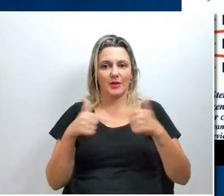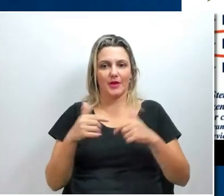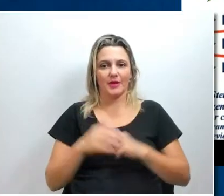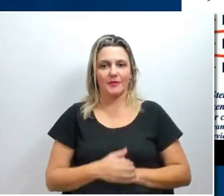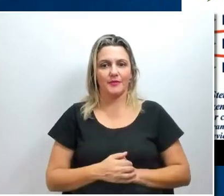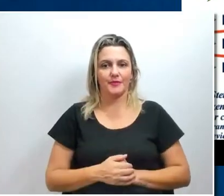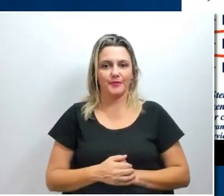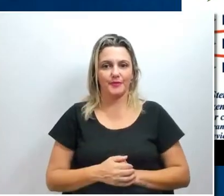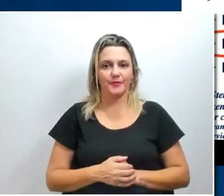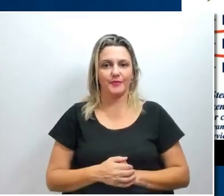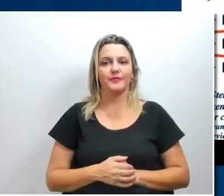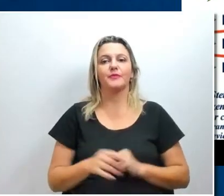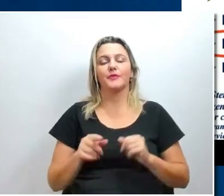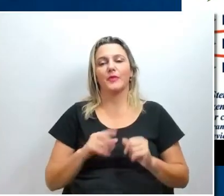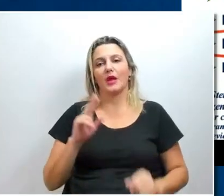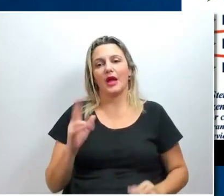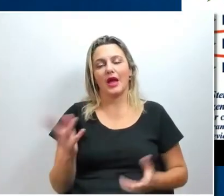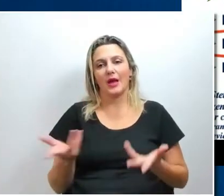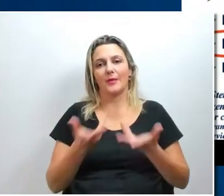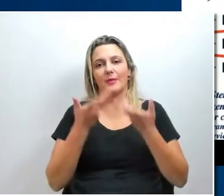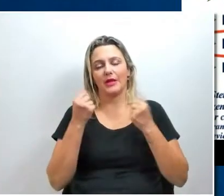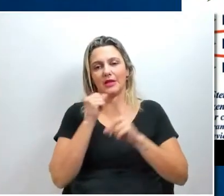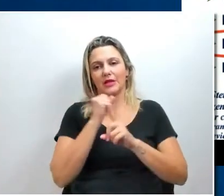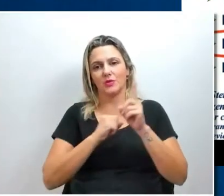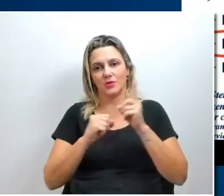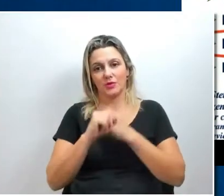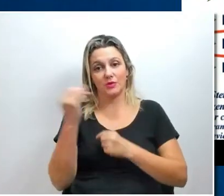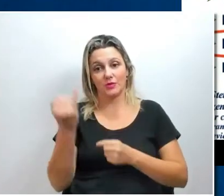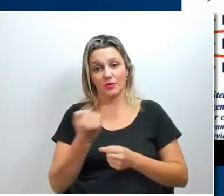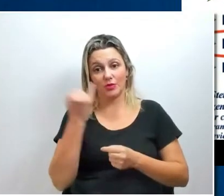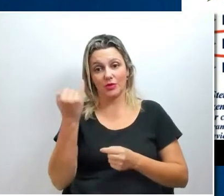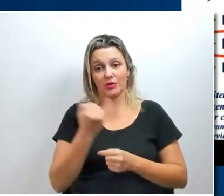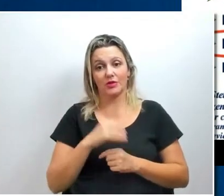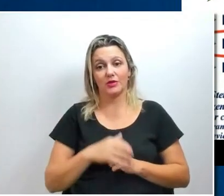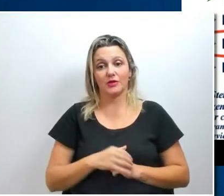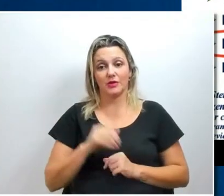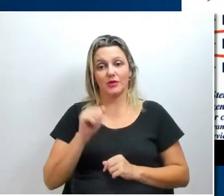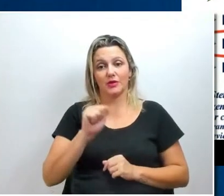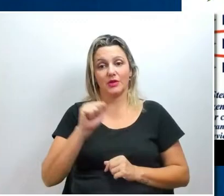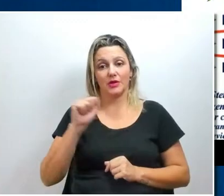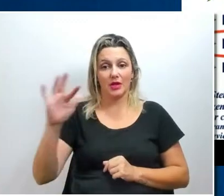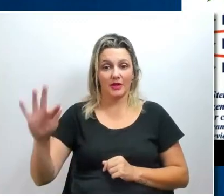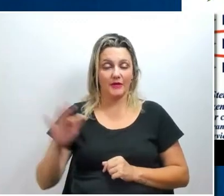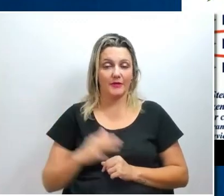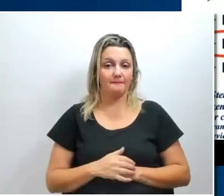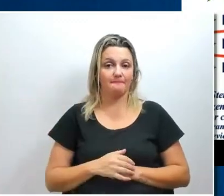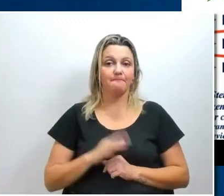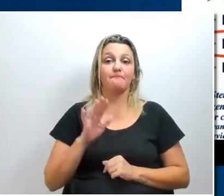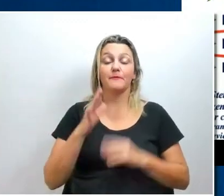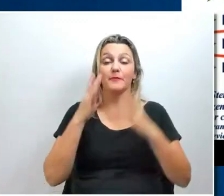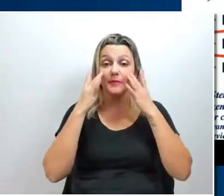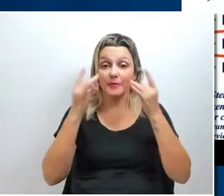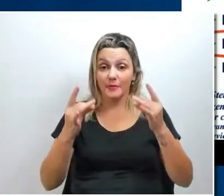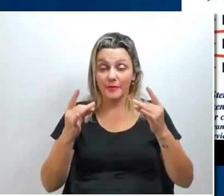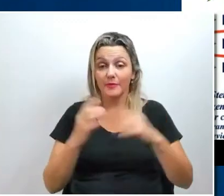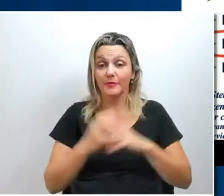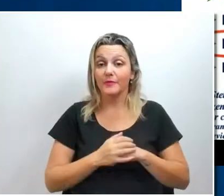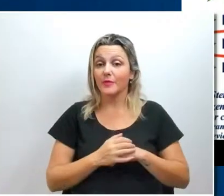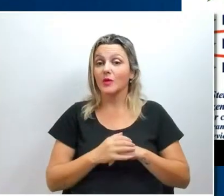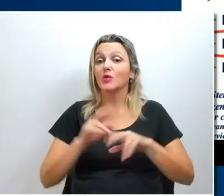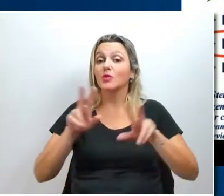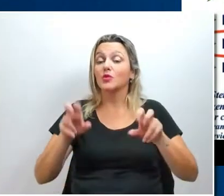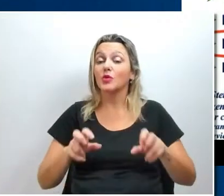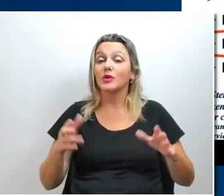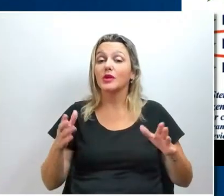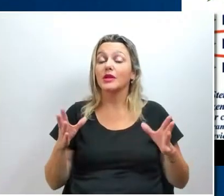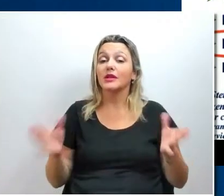habilidade social, muito importante, mas eu queria chamar atenção especial para a intervenção implementada pelos pais, que